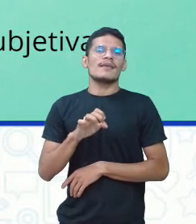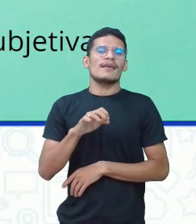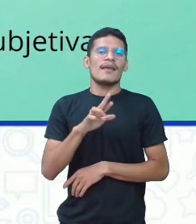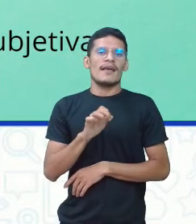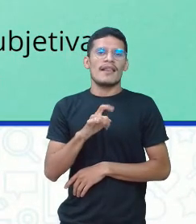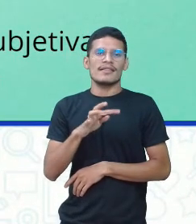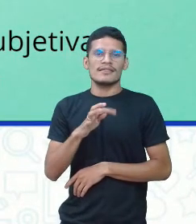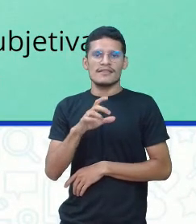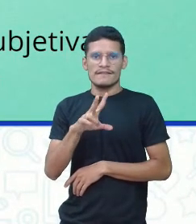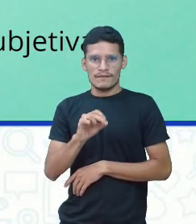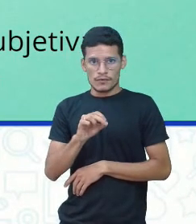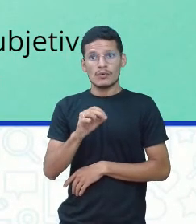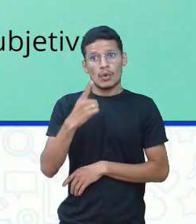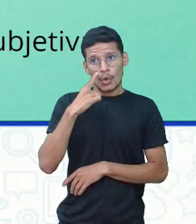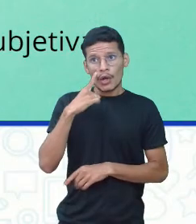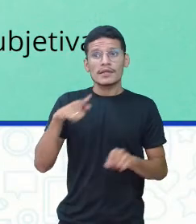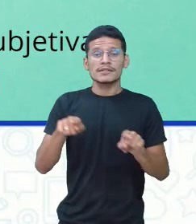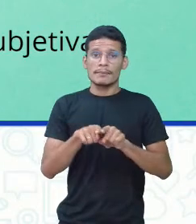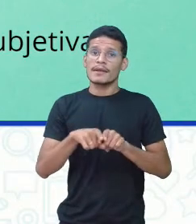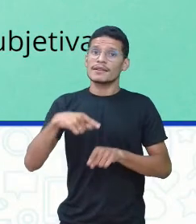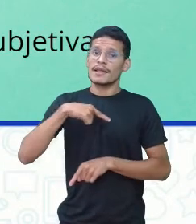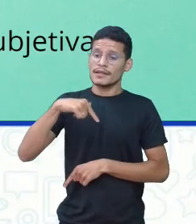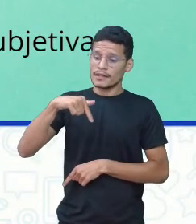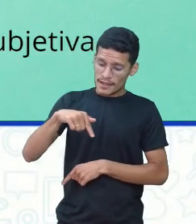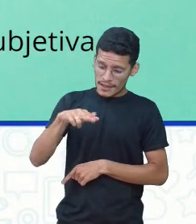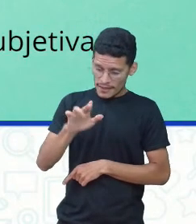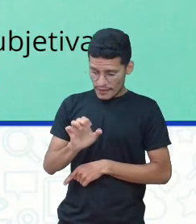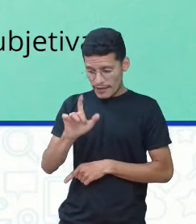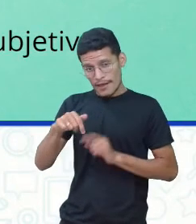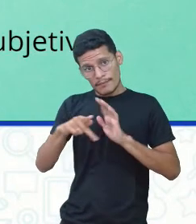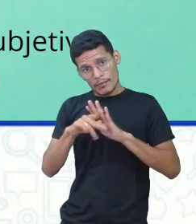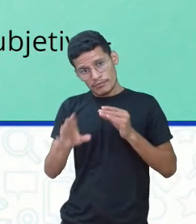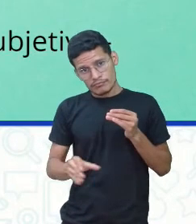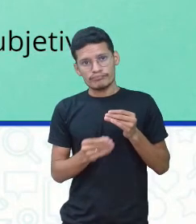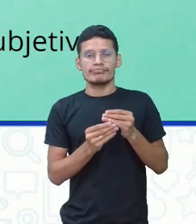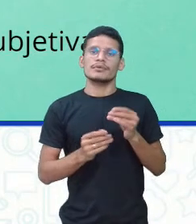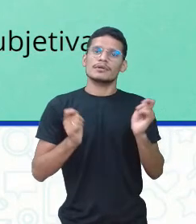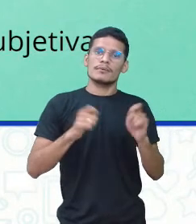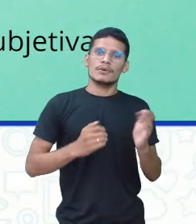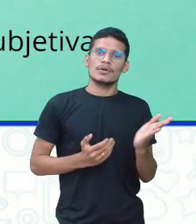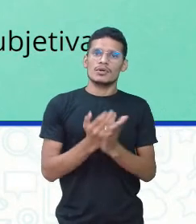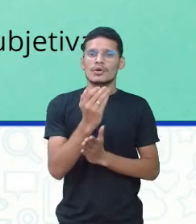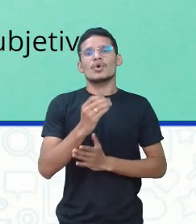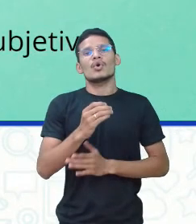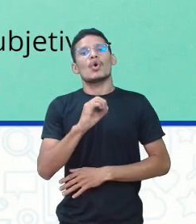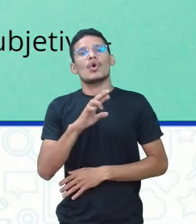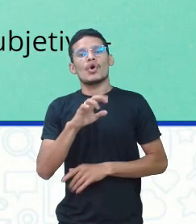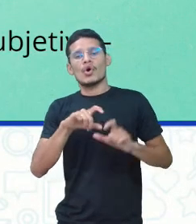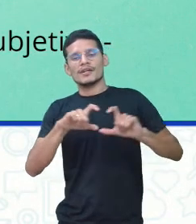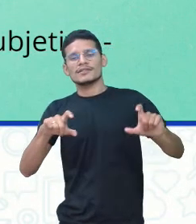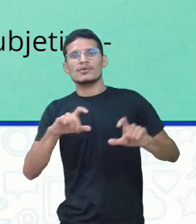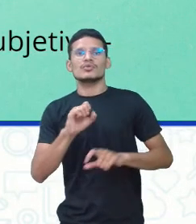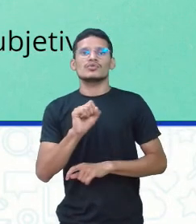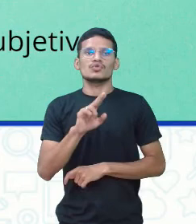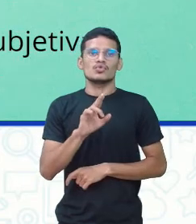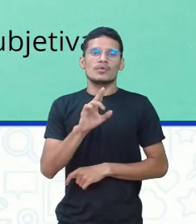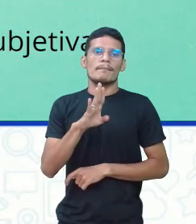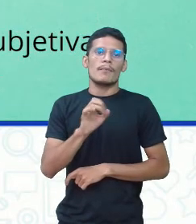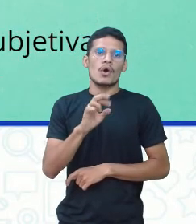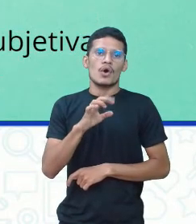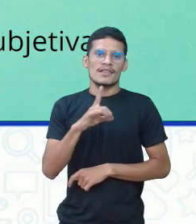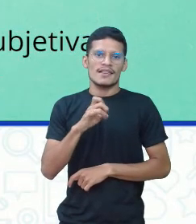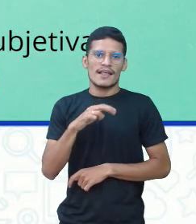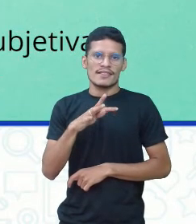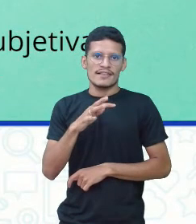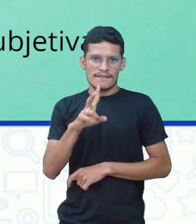E aí a gente também tem o quê? Como uma conjunção integrante que inicia uma oração subordinativa substantiva, que eu já havia dito.